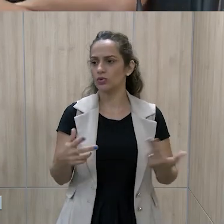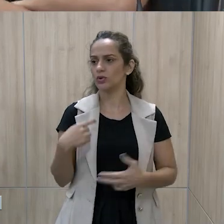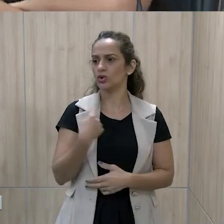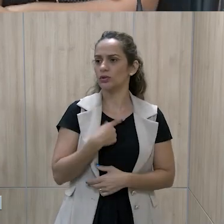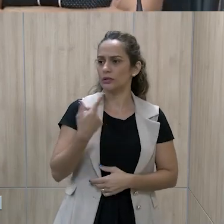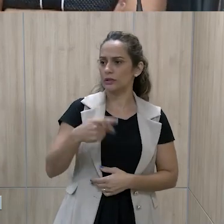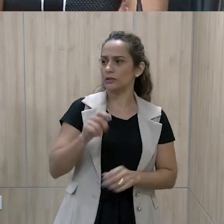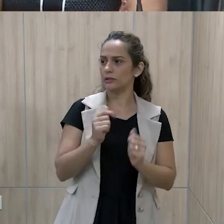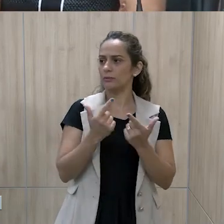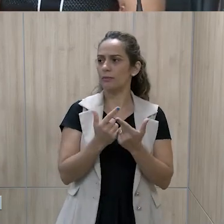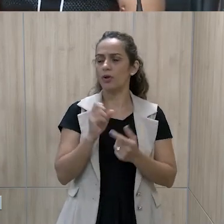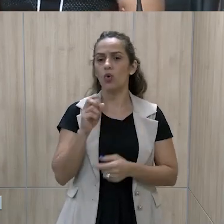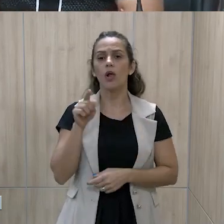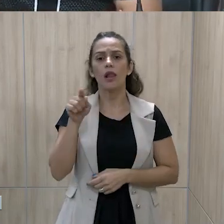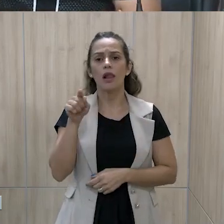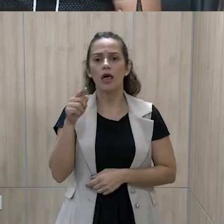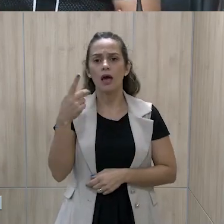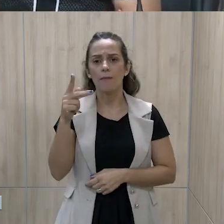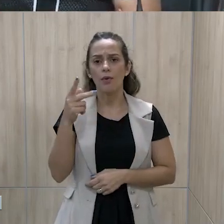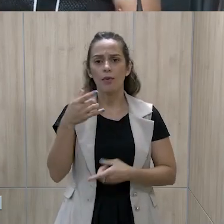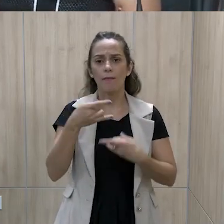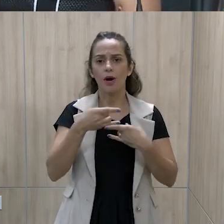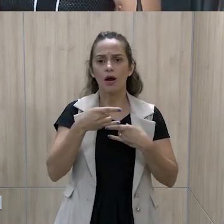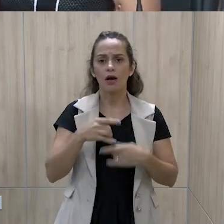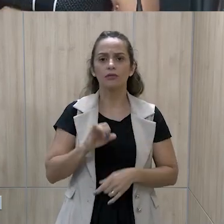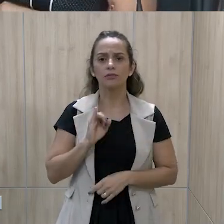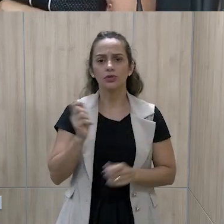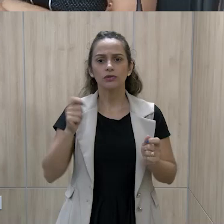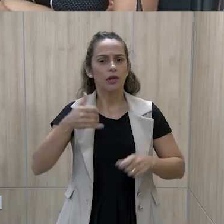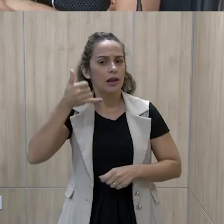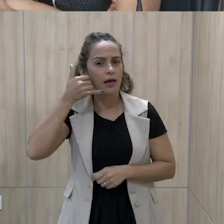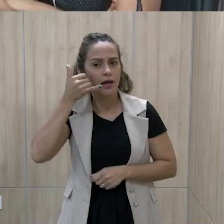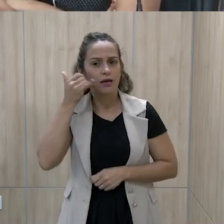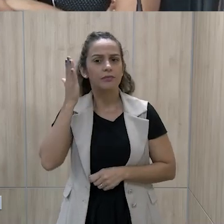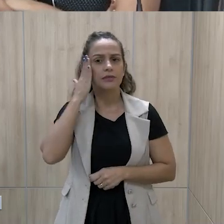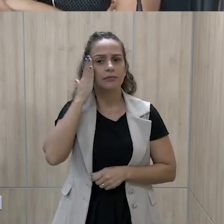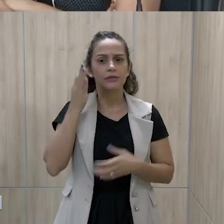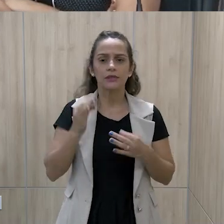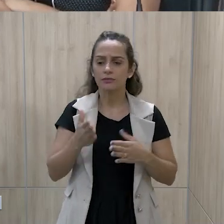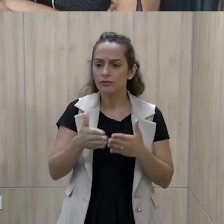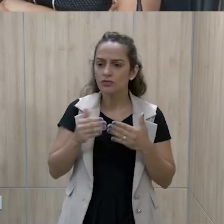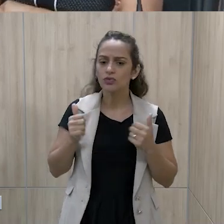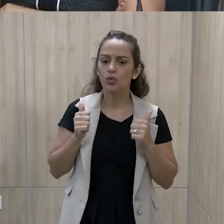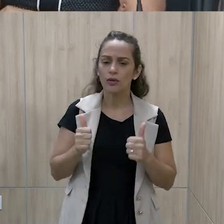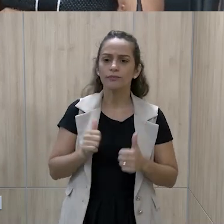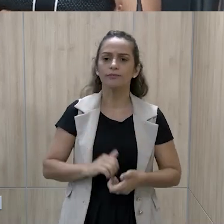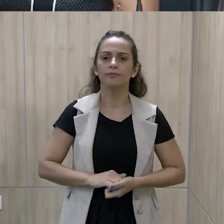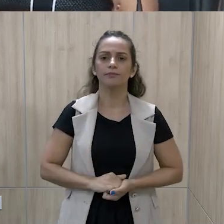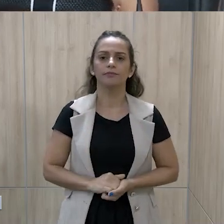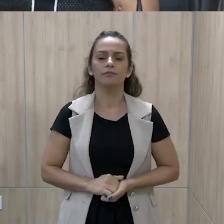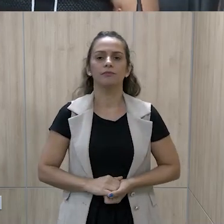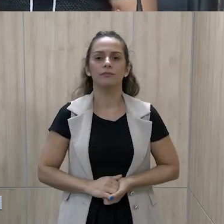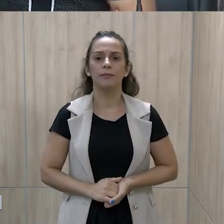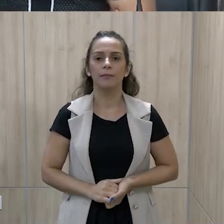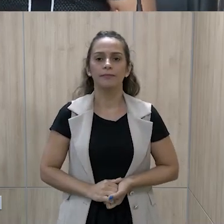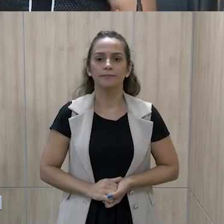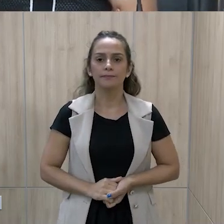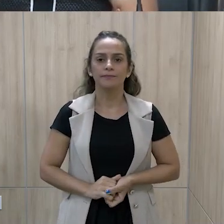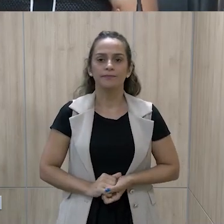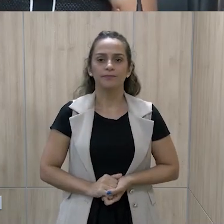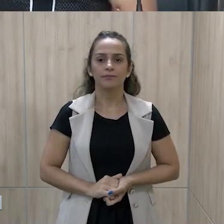alguma coisa que seja nosso da nossa parte ou ao lado do equipamento dele Se alguém puder ligar para ele para mim fazendo favor